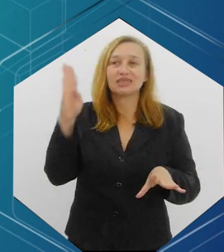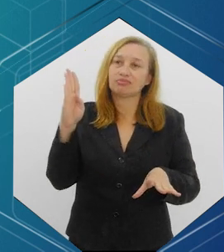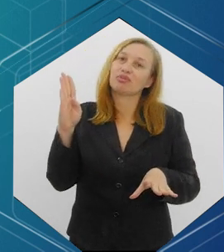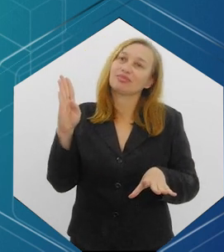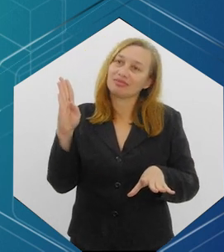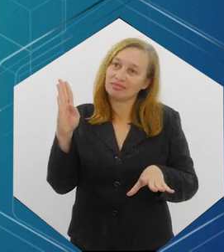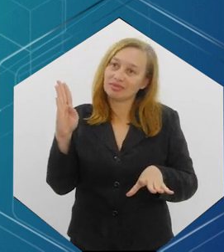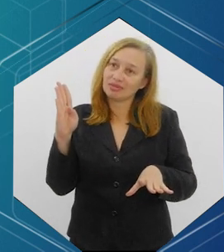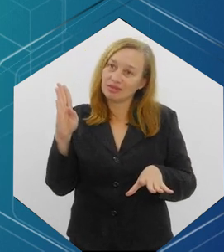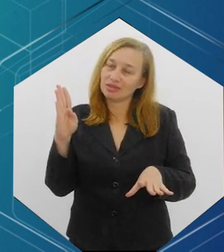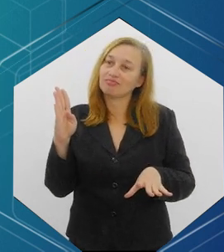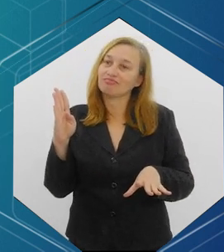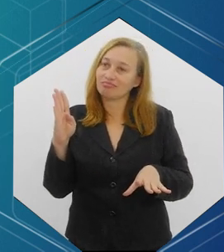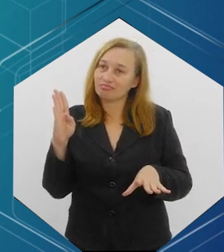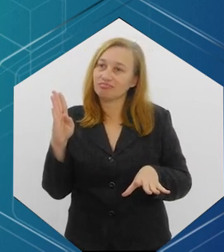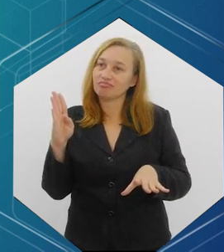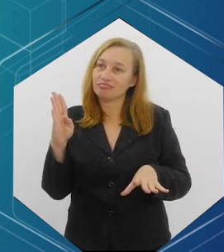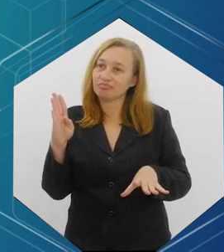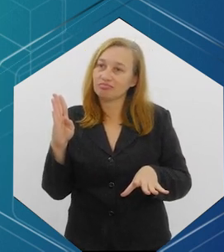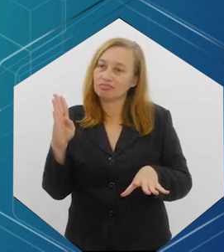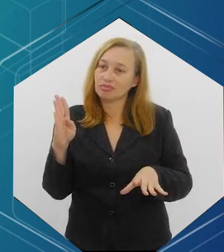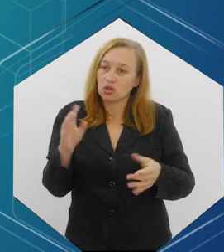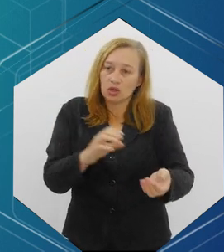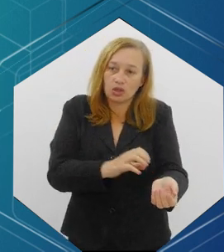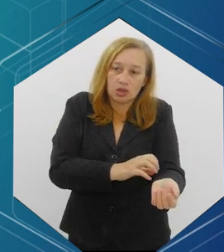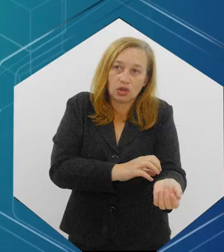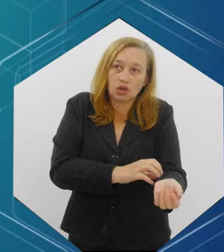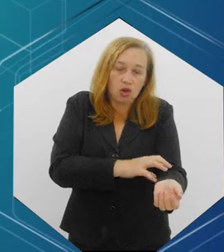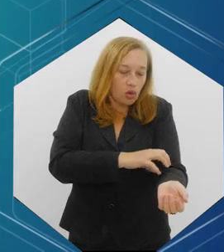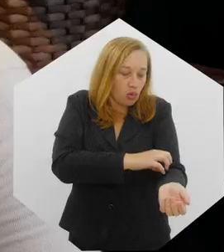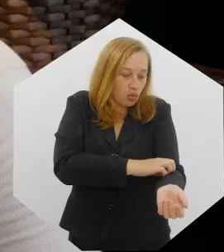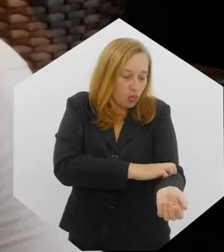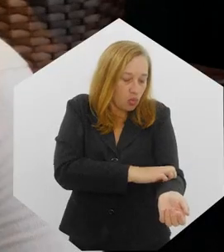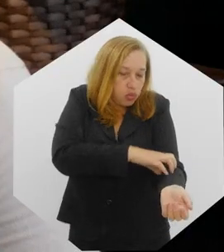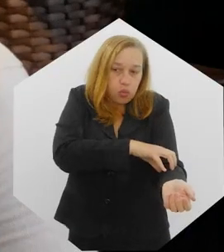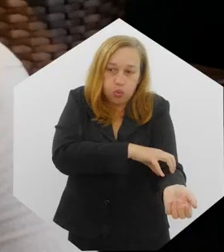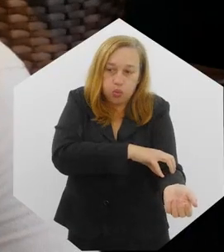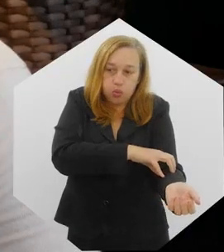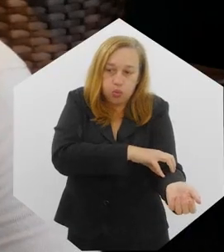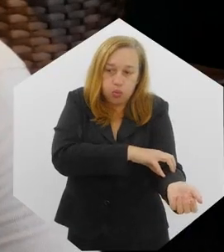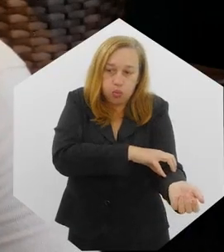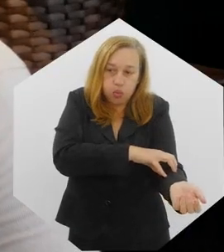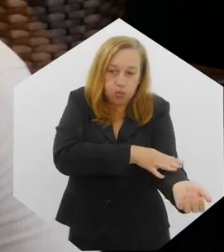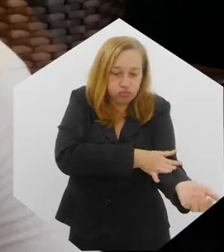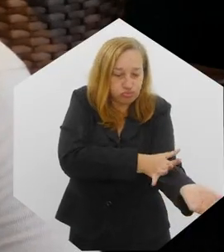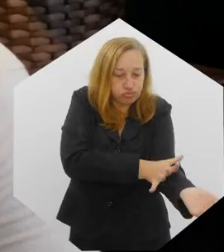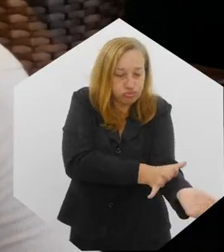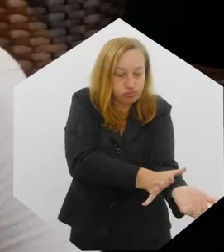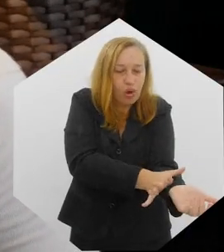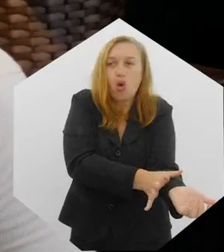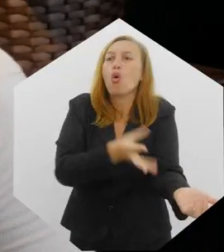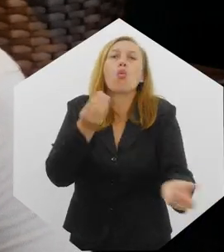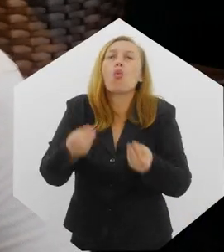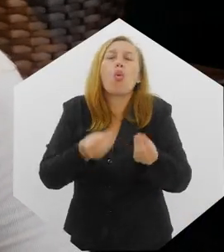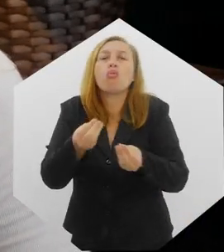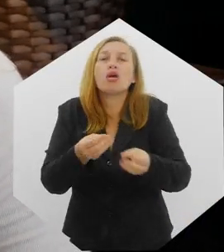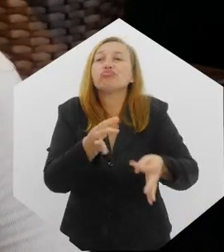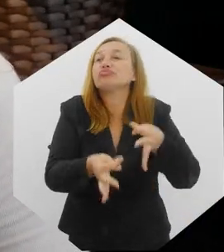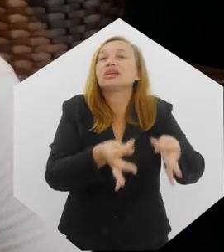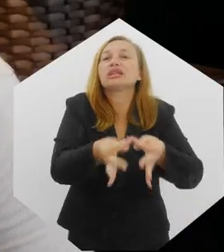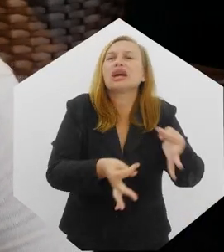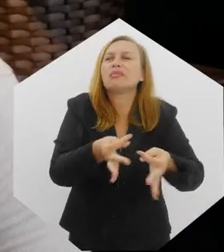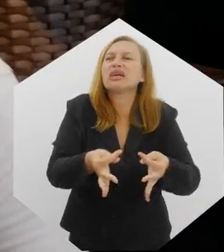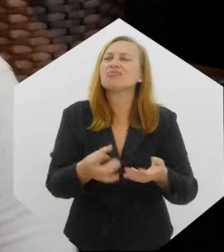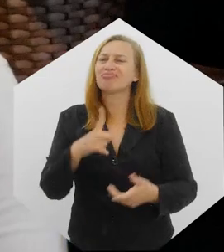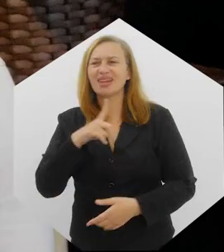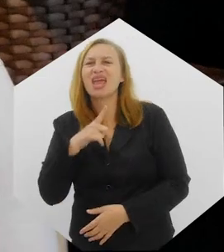mas principalmente de filtrar esses coágulos. Como que é o tratamento de uma trombose? Como que o paciente